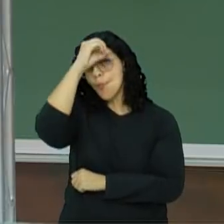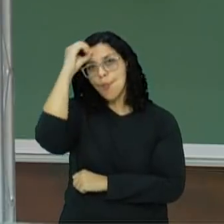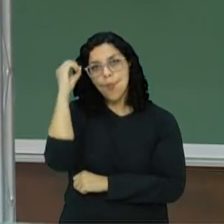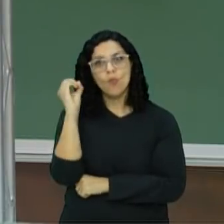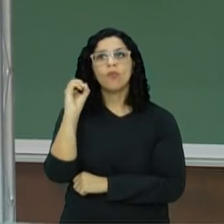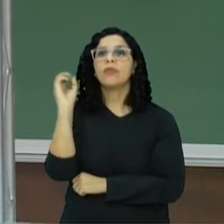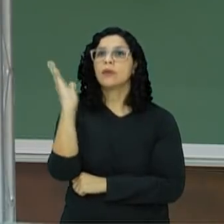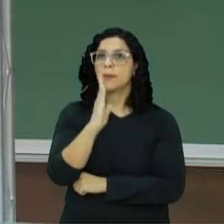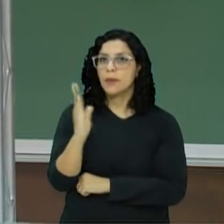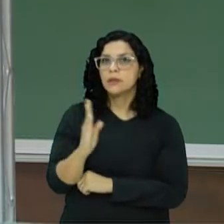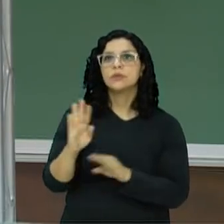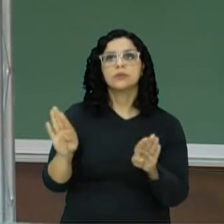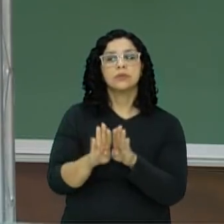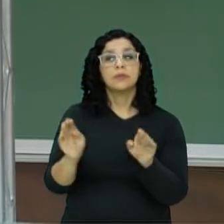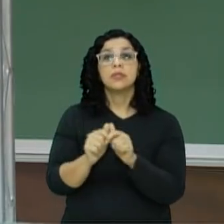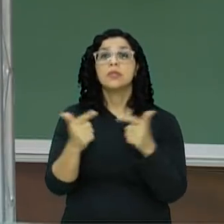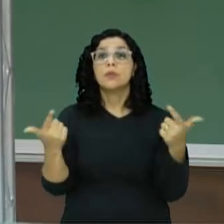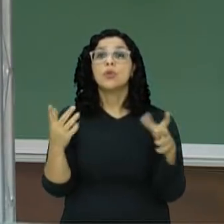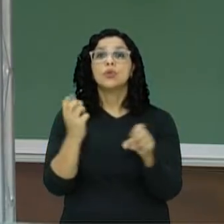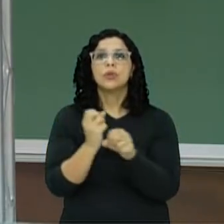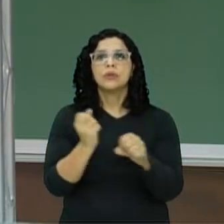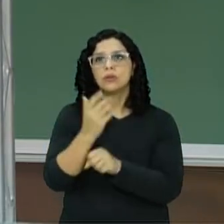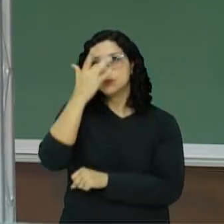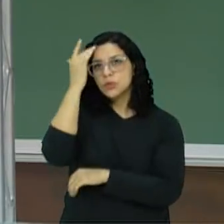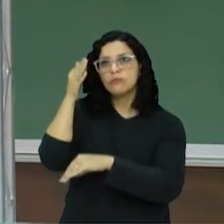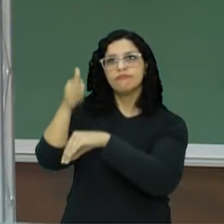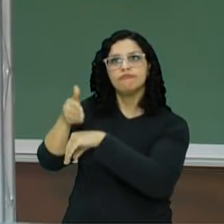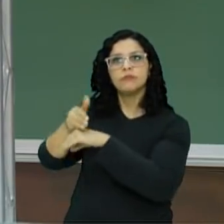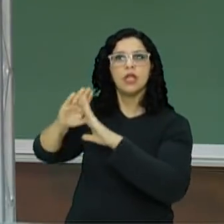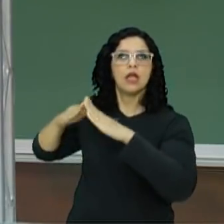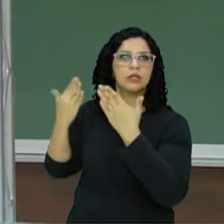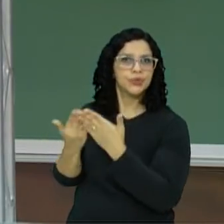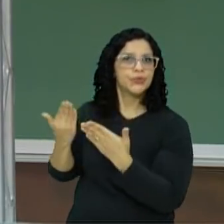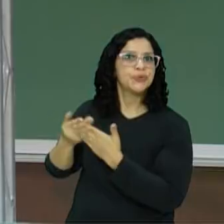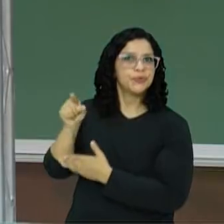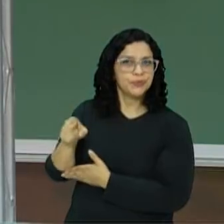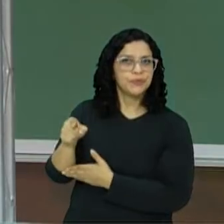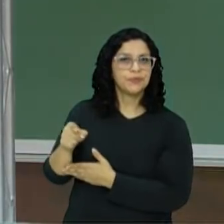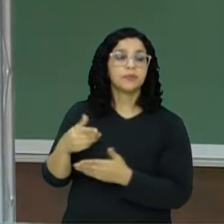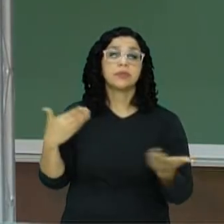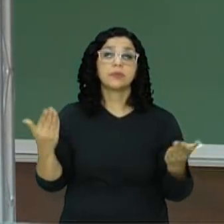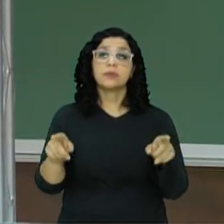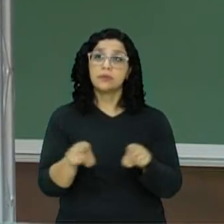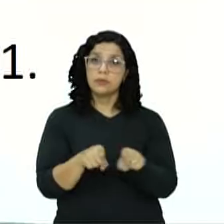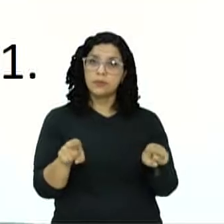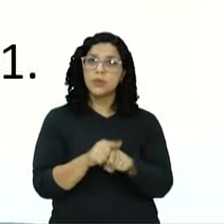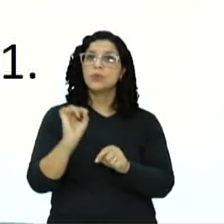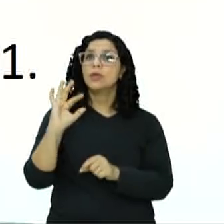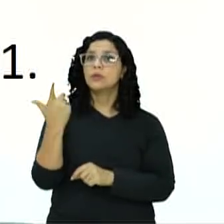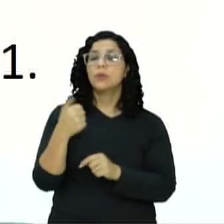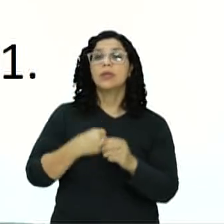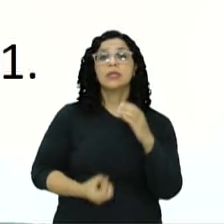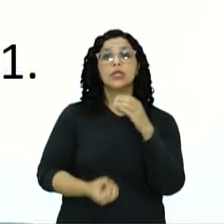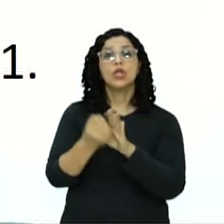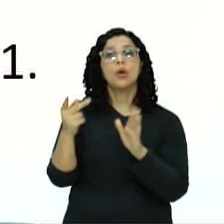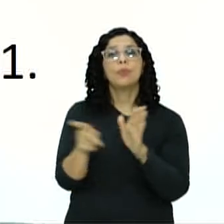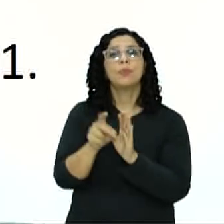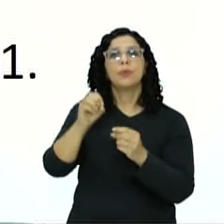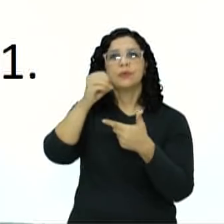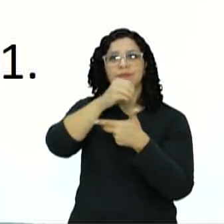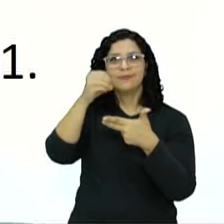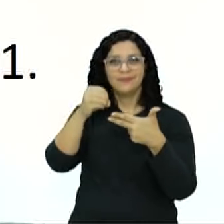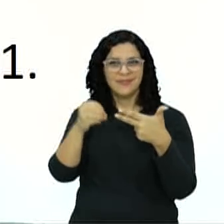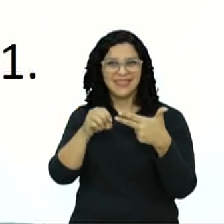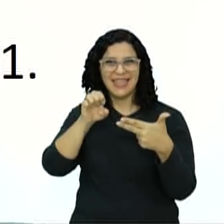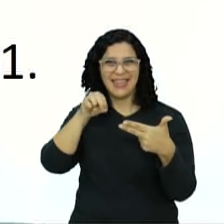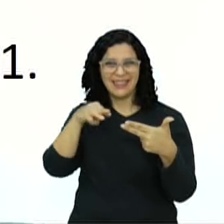analfabetismo no Brasil e aumentou a presença de crianças na escola. Além disso, houve a criação do Enem, o